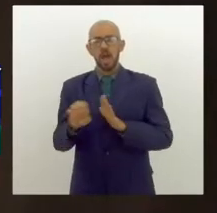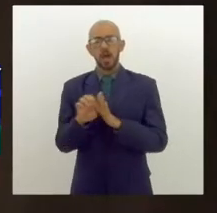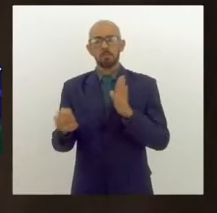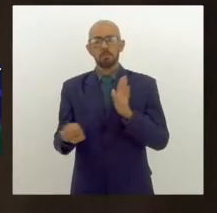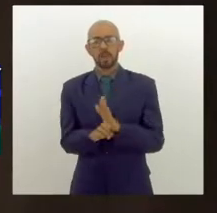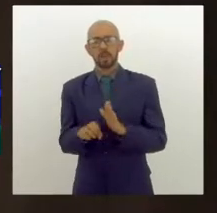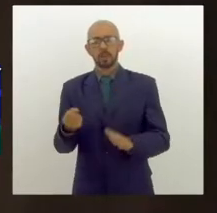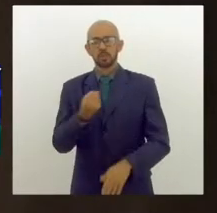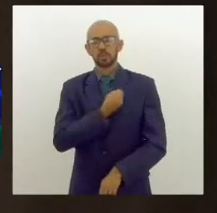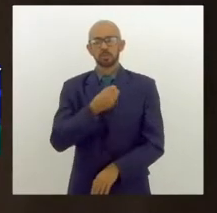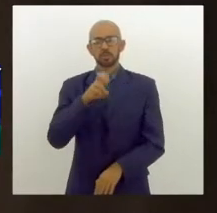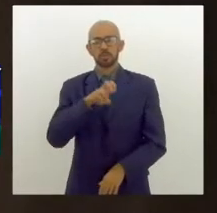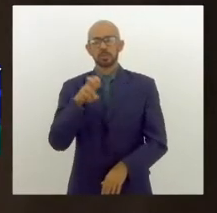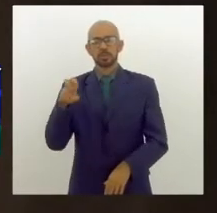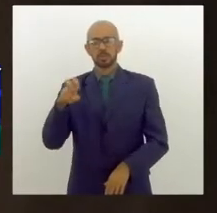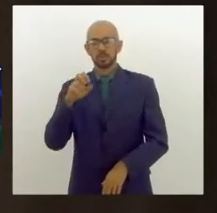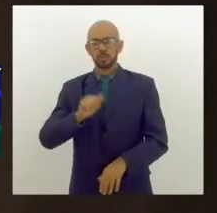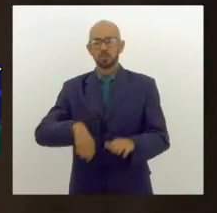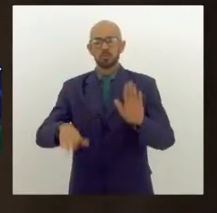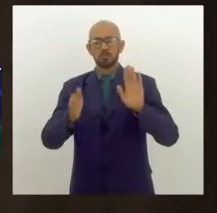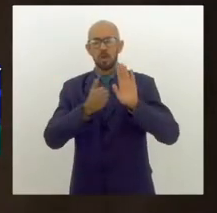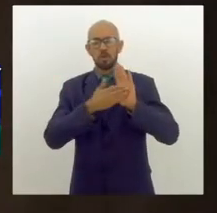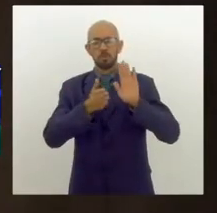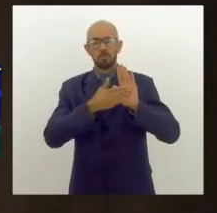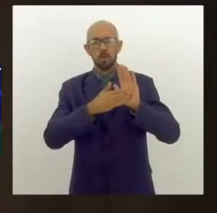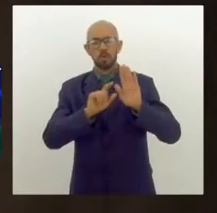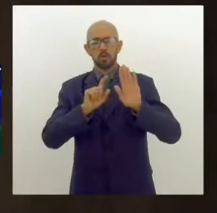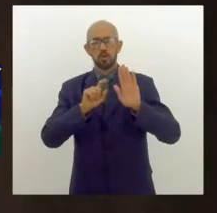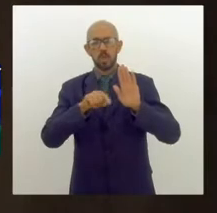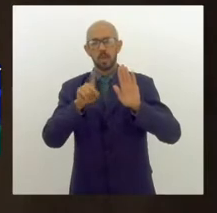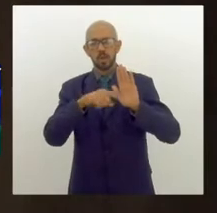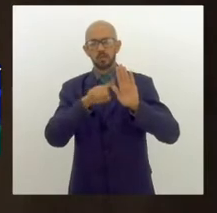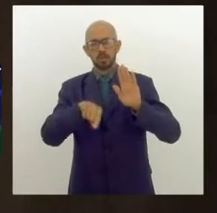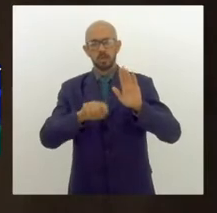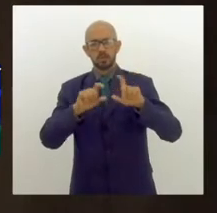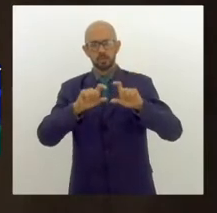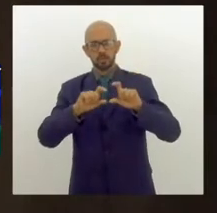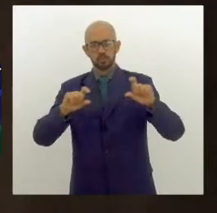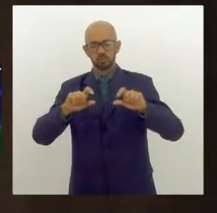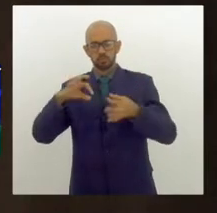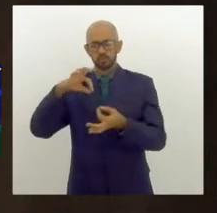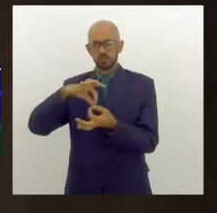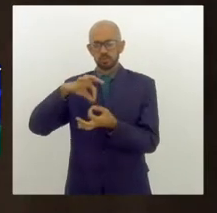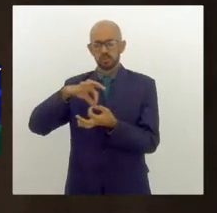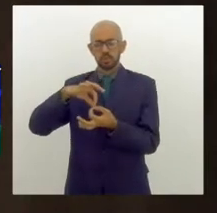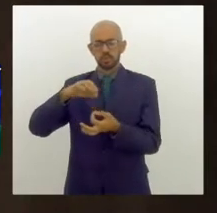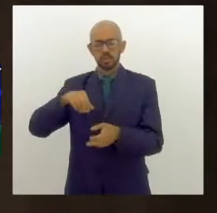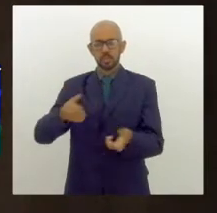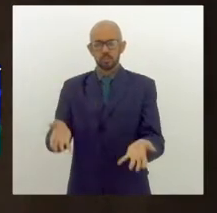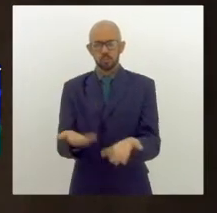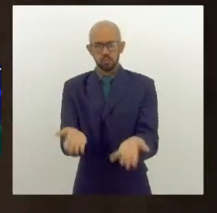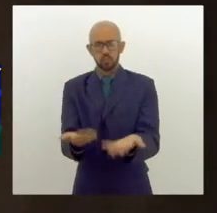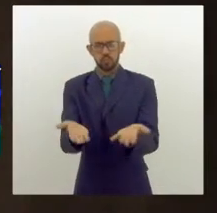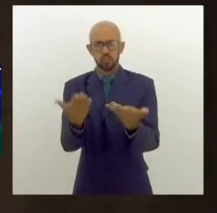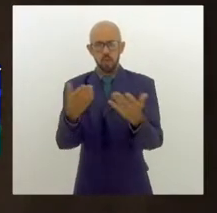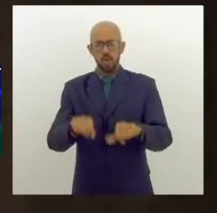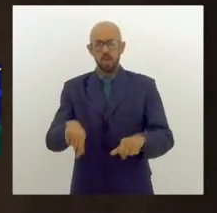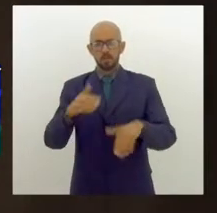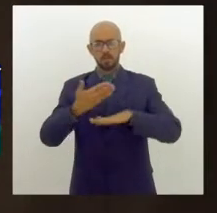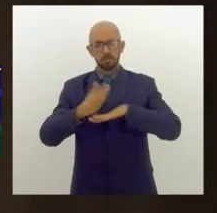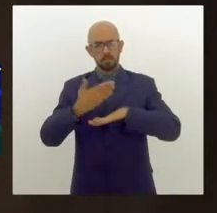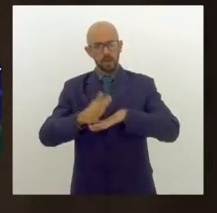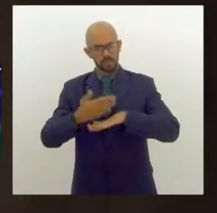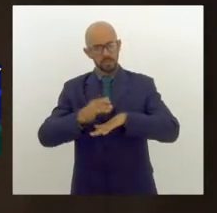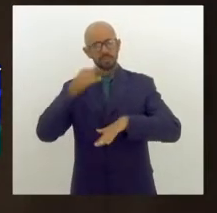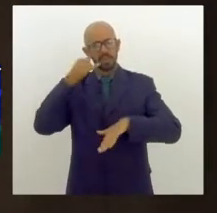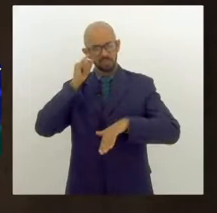número 55 propõe a supressão de inciso que prevê o incentivo às práticas que minimizem impactos